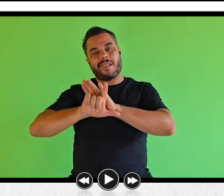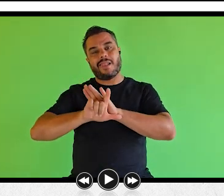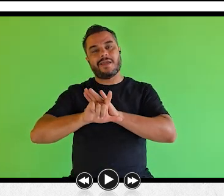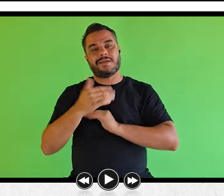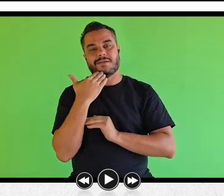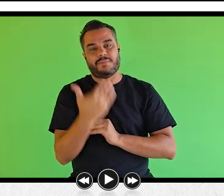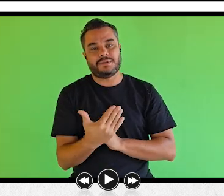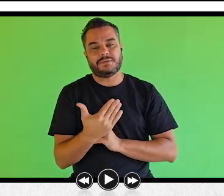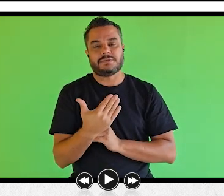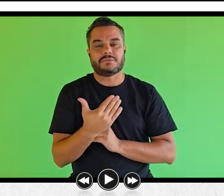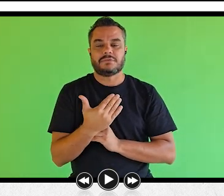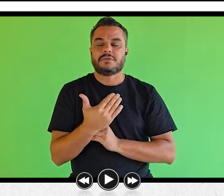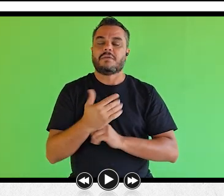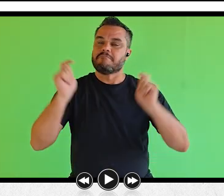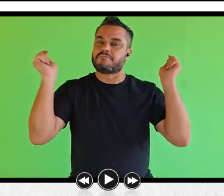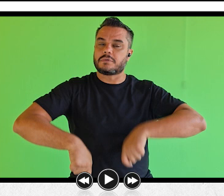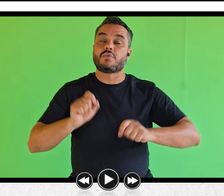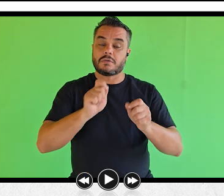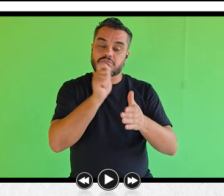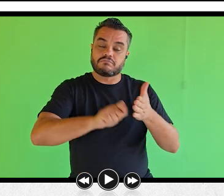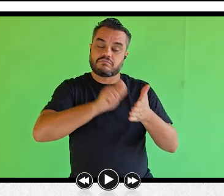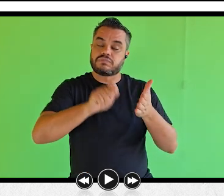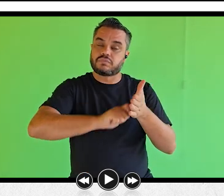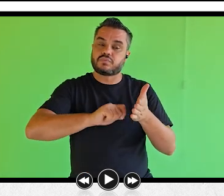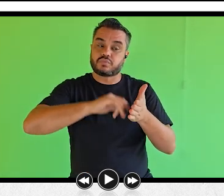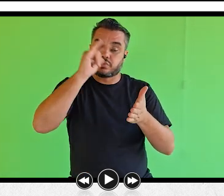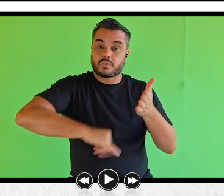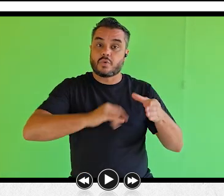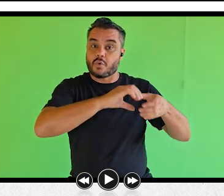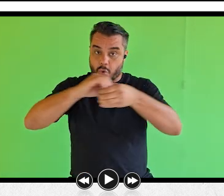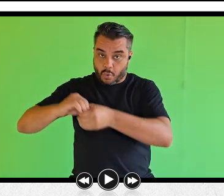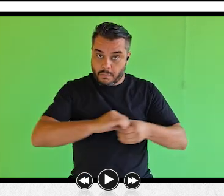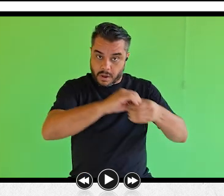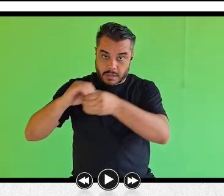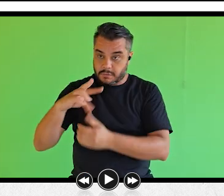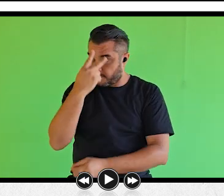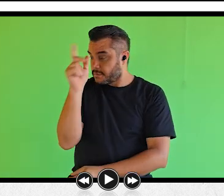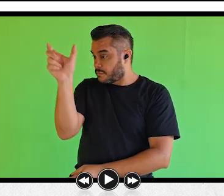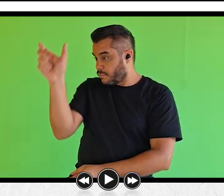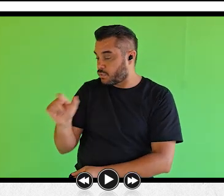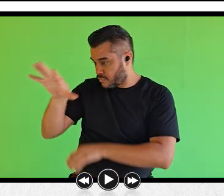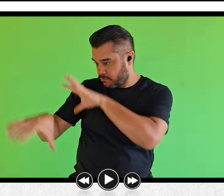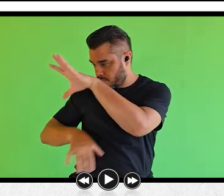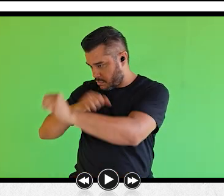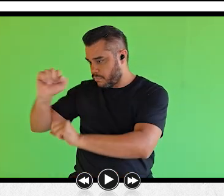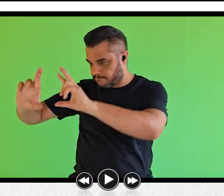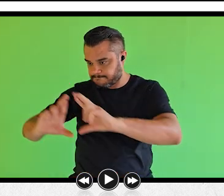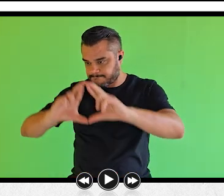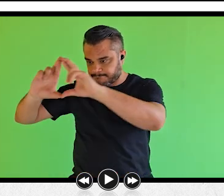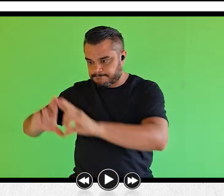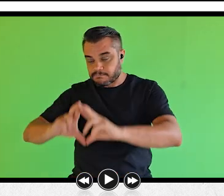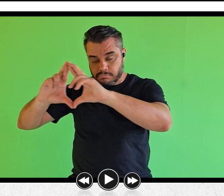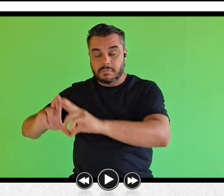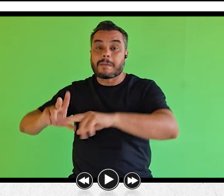de cooperativas de catadores ocorresse por meio de dispensa de licitação. Então isso, né, é